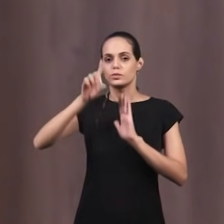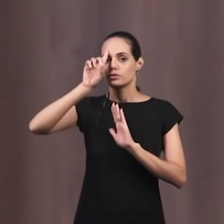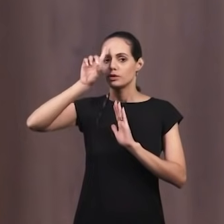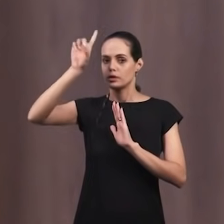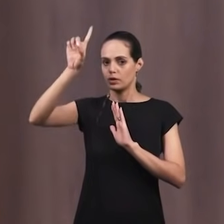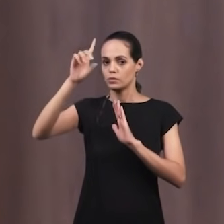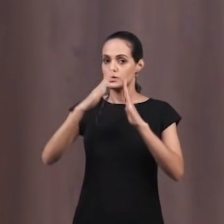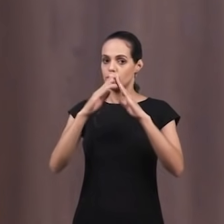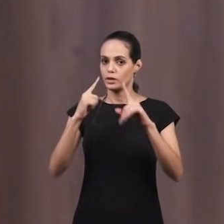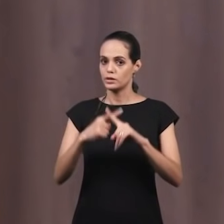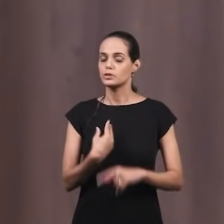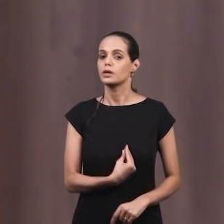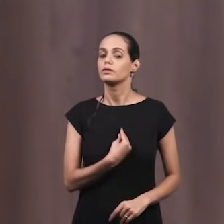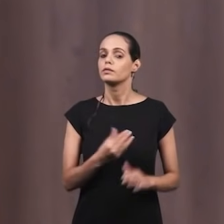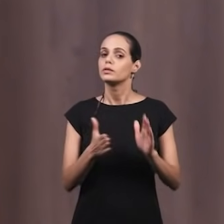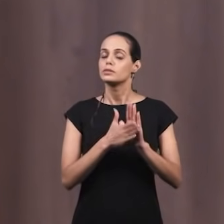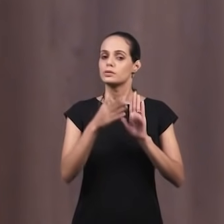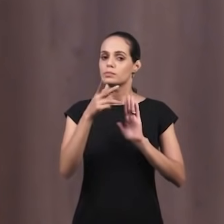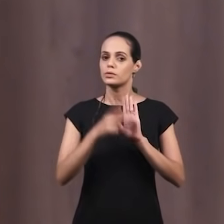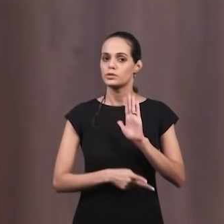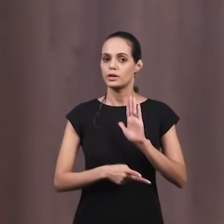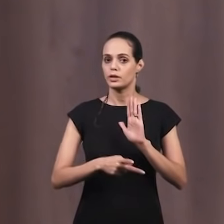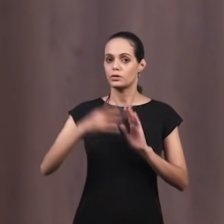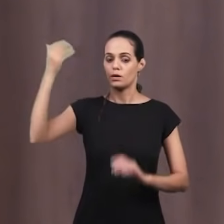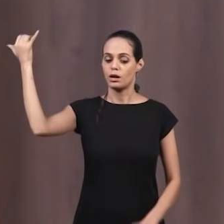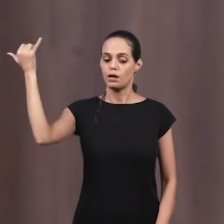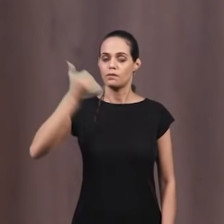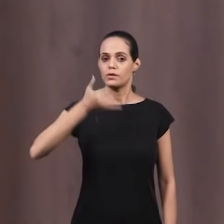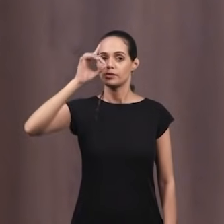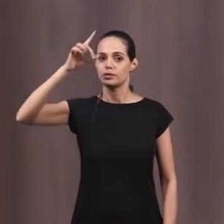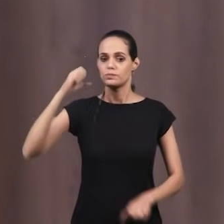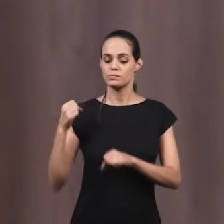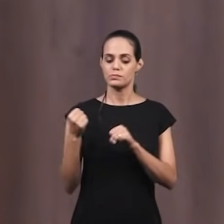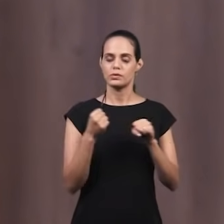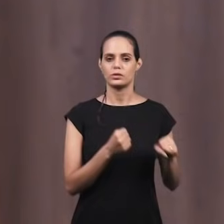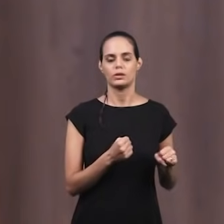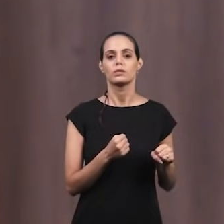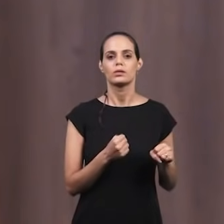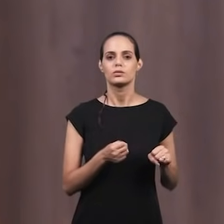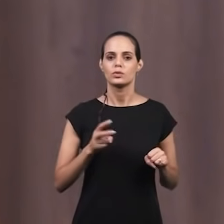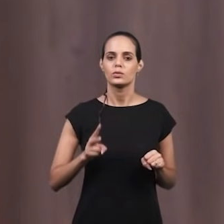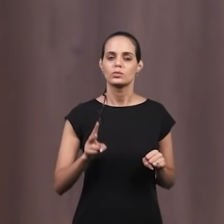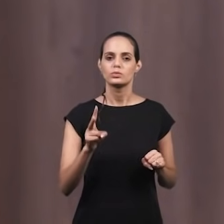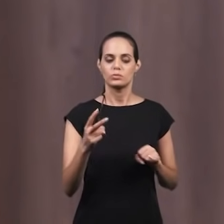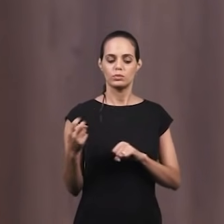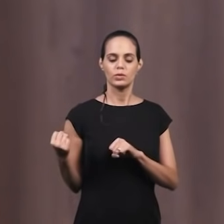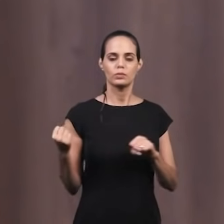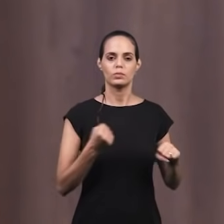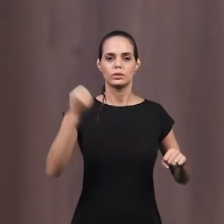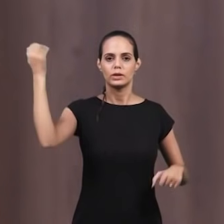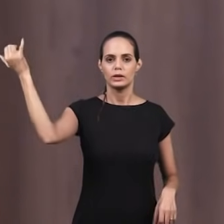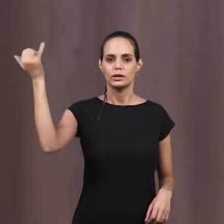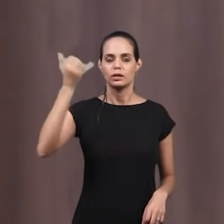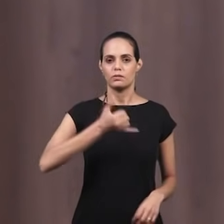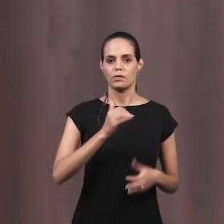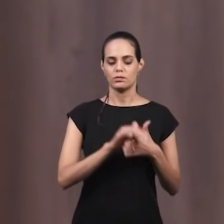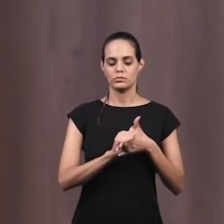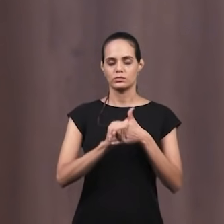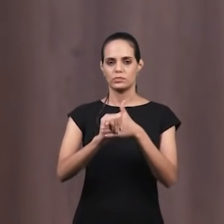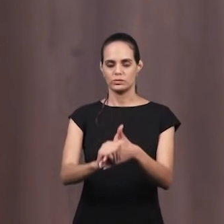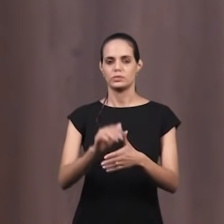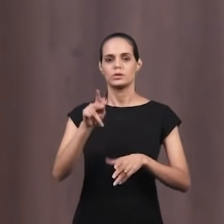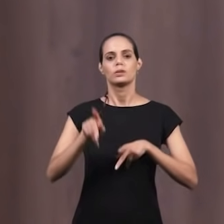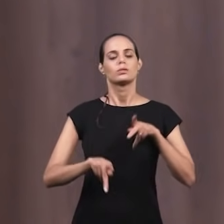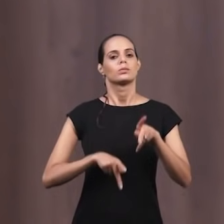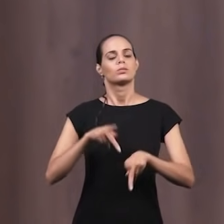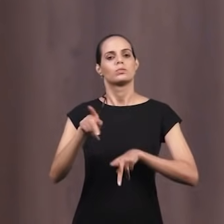esse projeto. A voz do Senhor é soberana e ela continua, através do seu poder, do poder desta voz, conduzindo